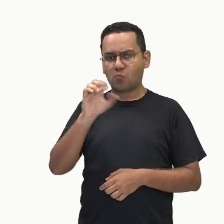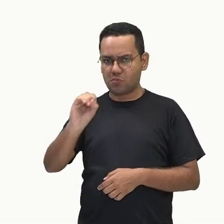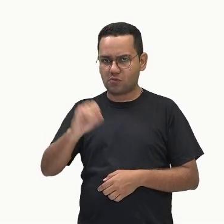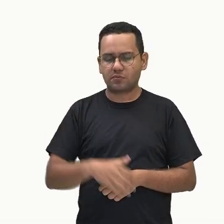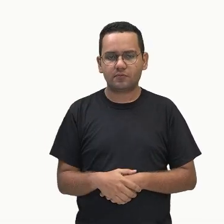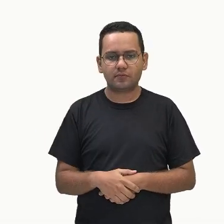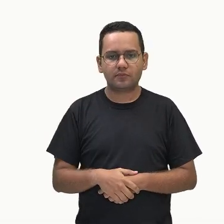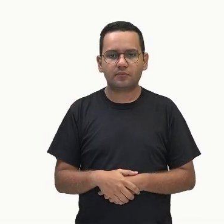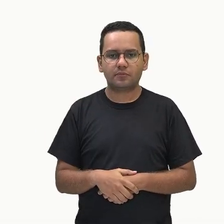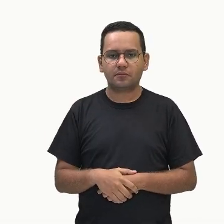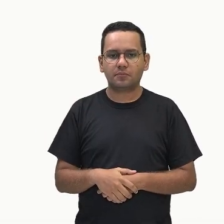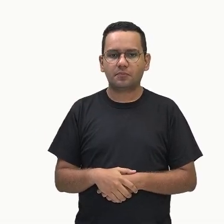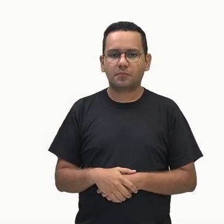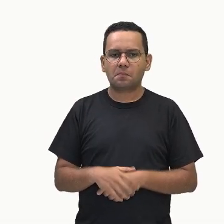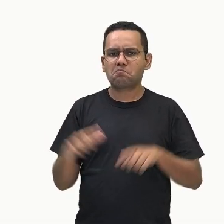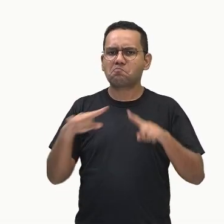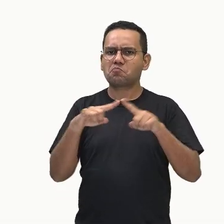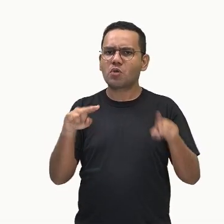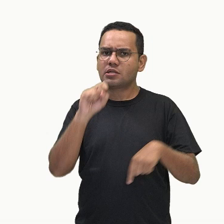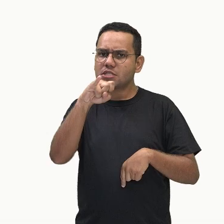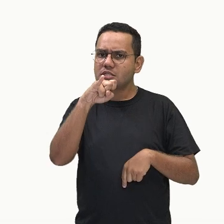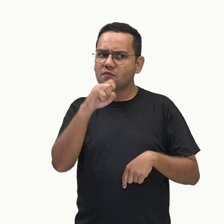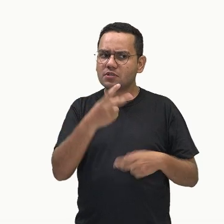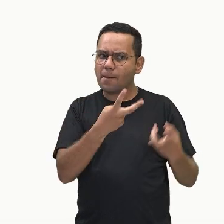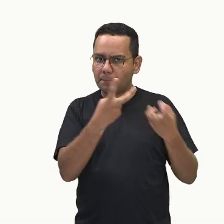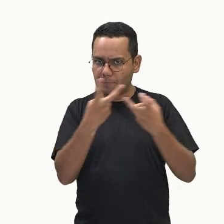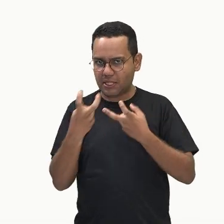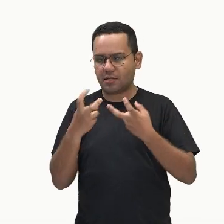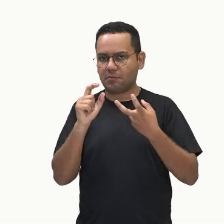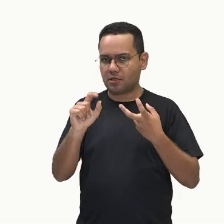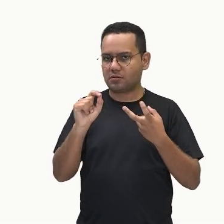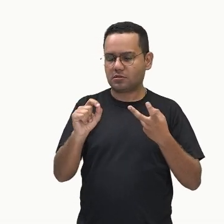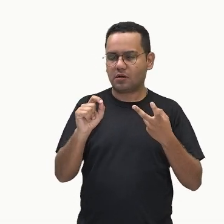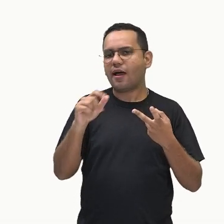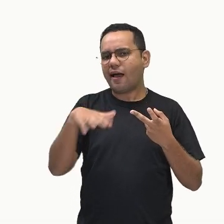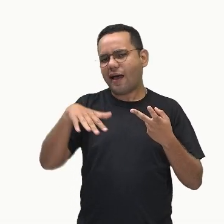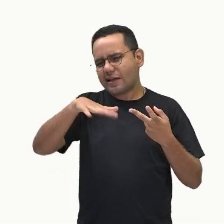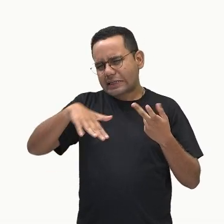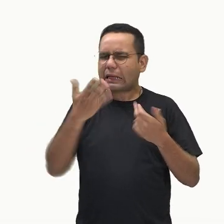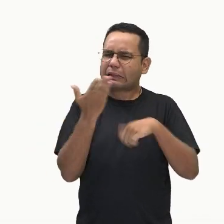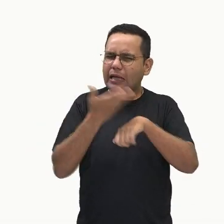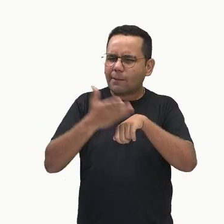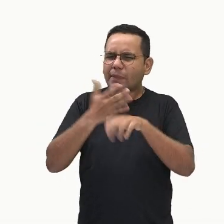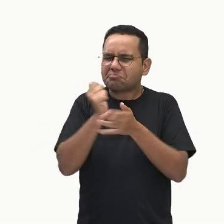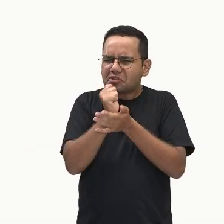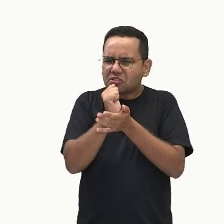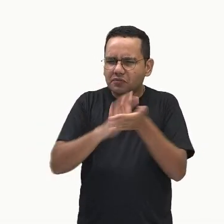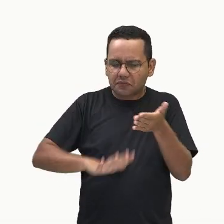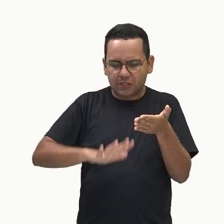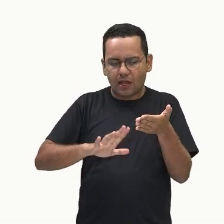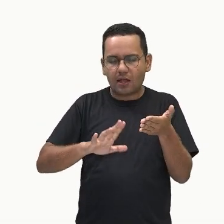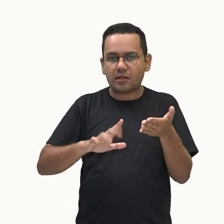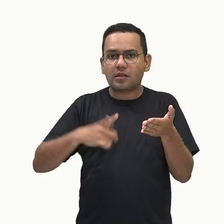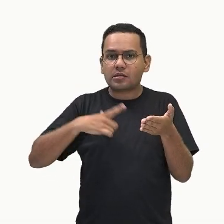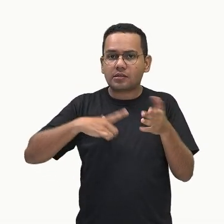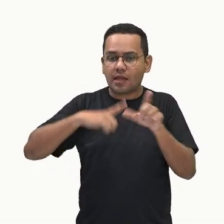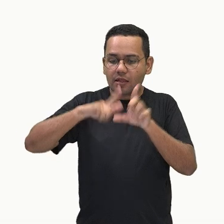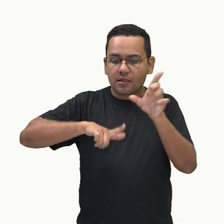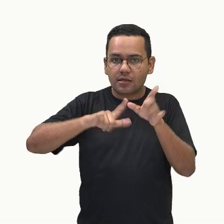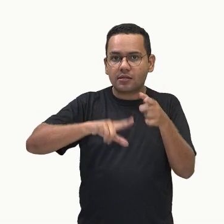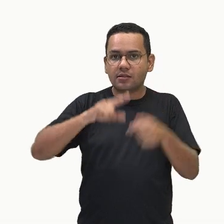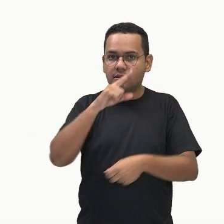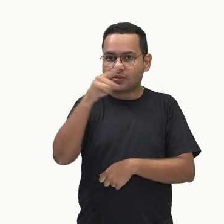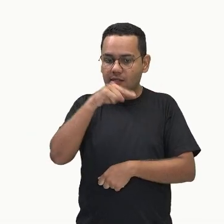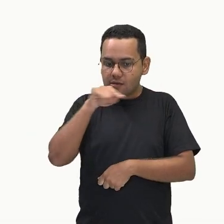vê nas suas atividades de química a palavra Z,